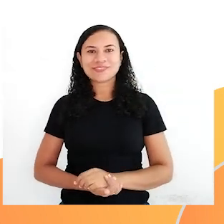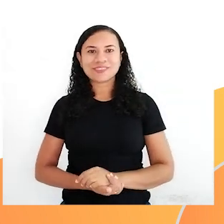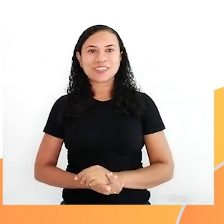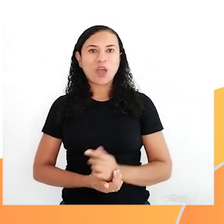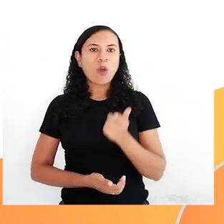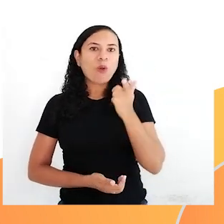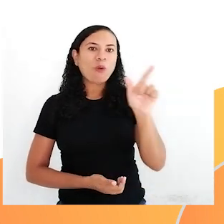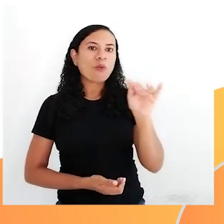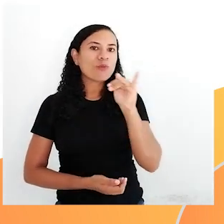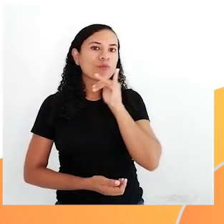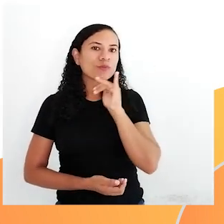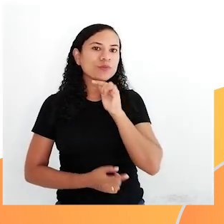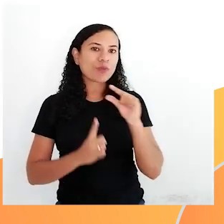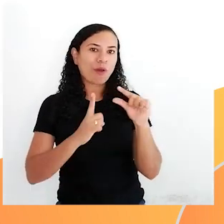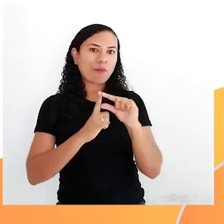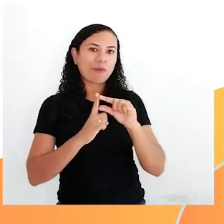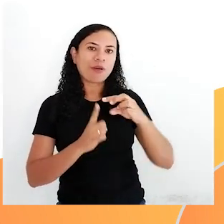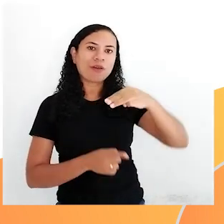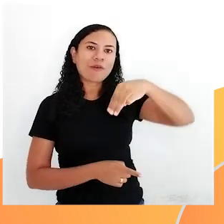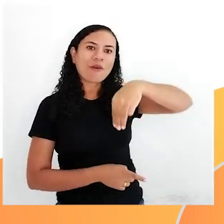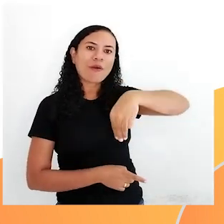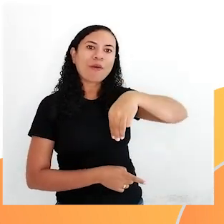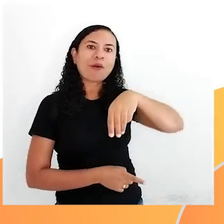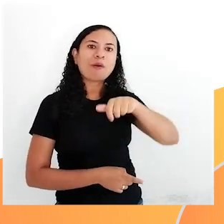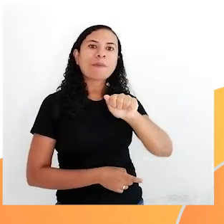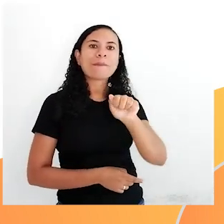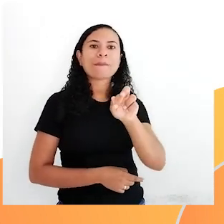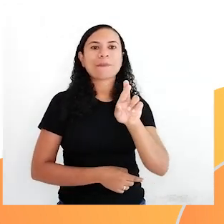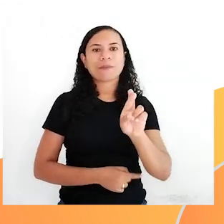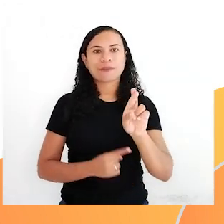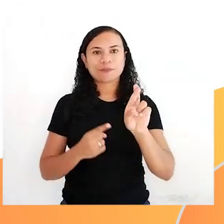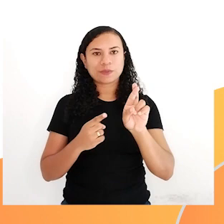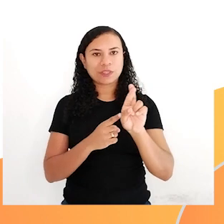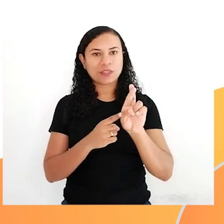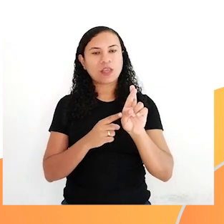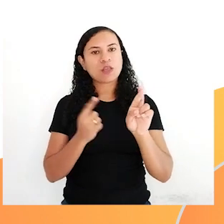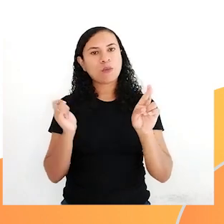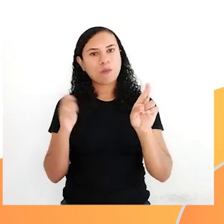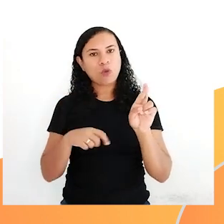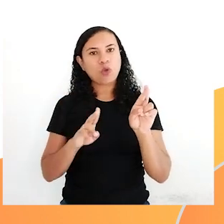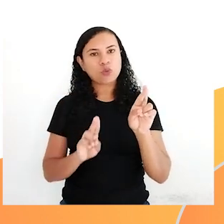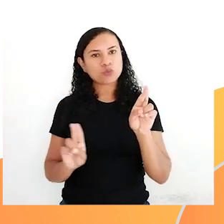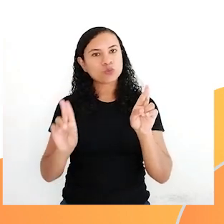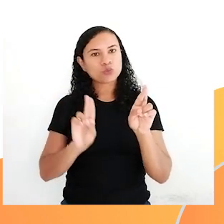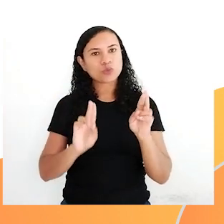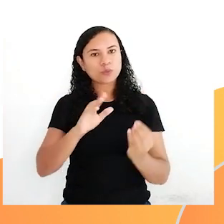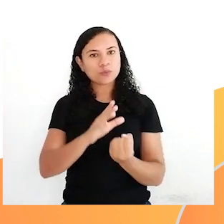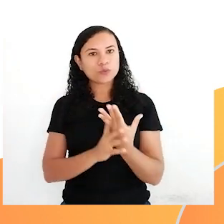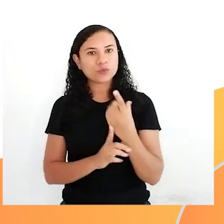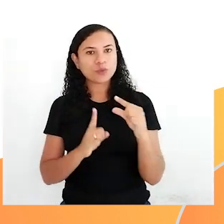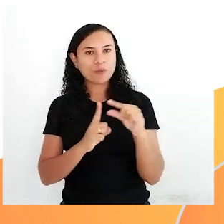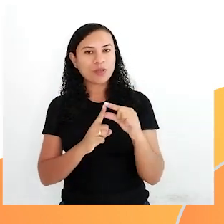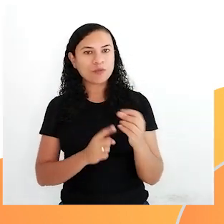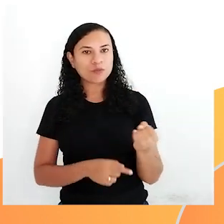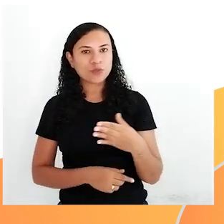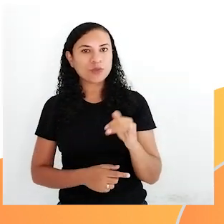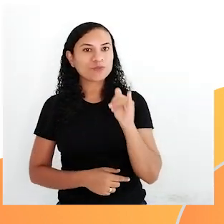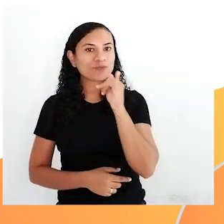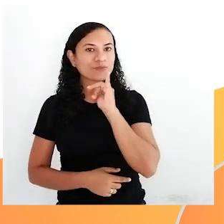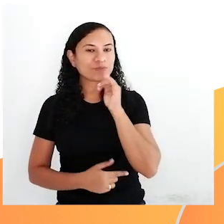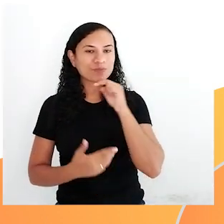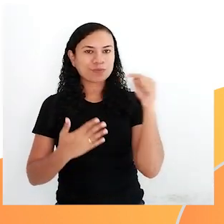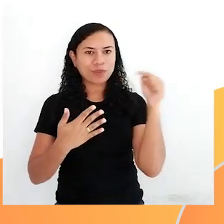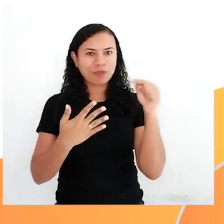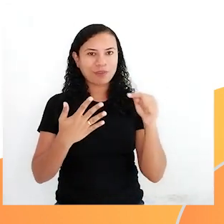Outro exemplo é a palavra mar, que dá origem a derivadas como maresia, maré,